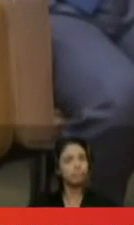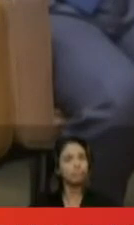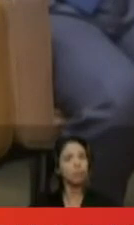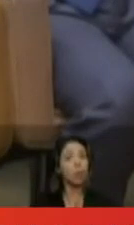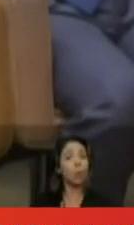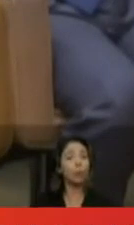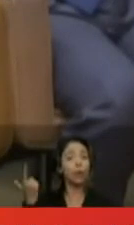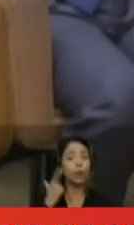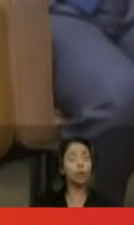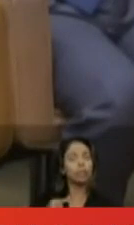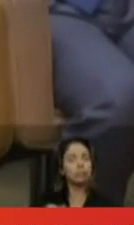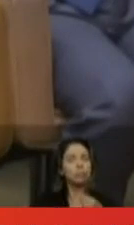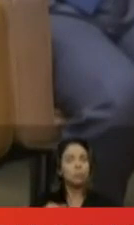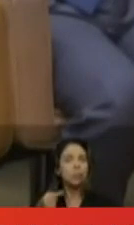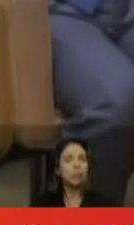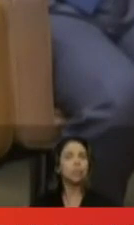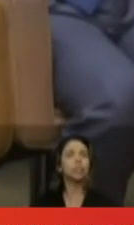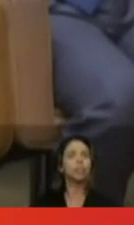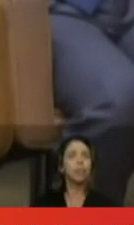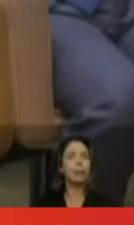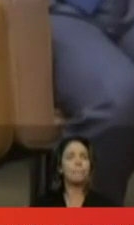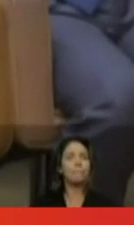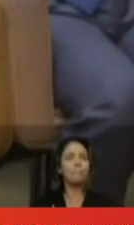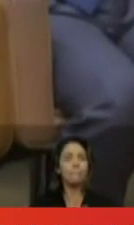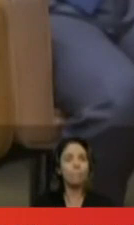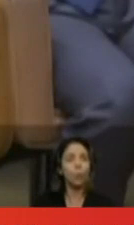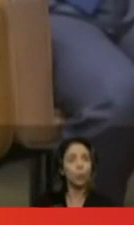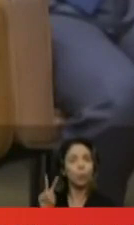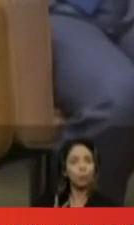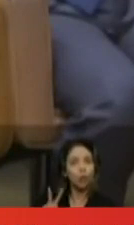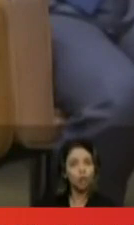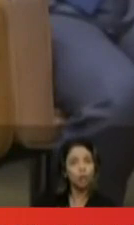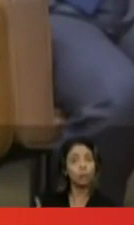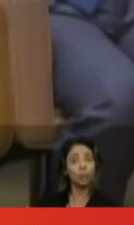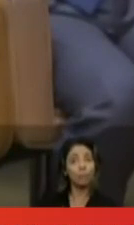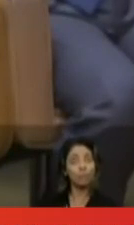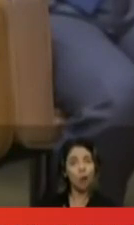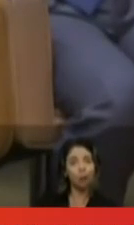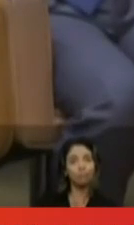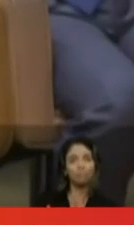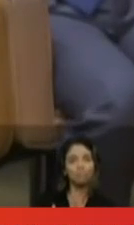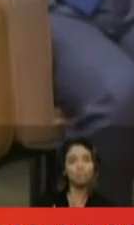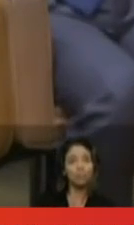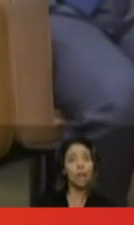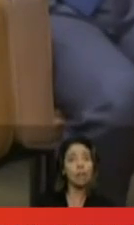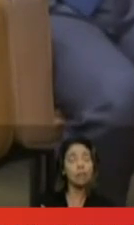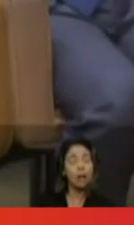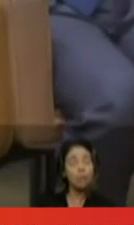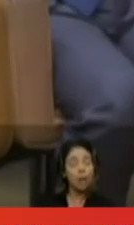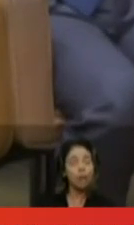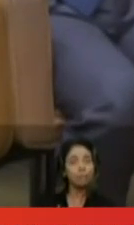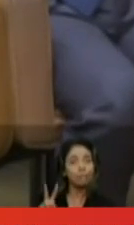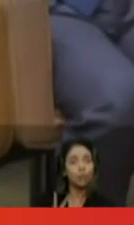se, digamos, aumentar o alcance dos seus tentáculos. E por isso é tão importante que no Senado